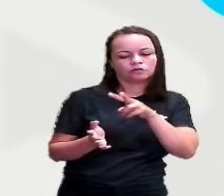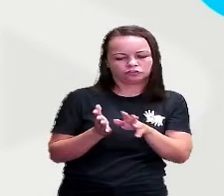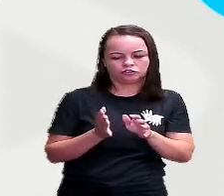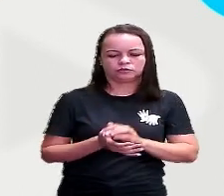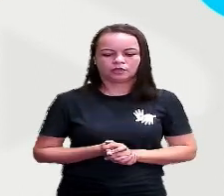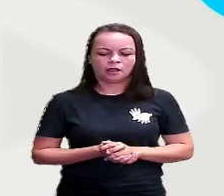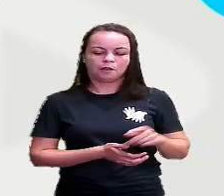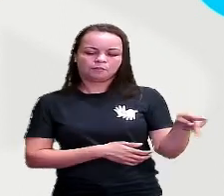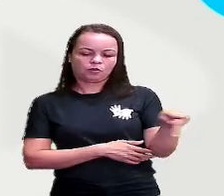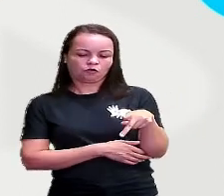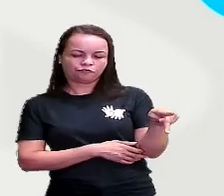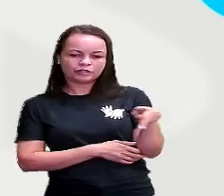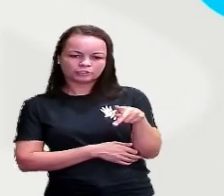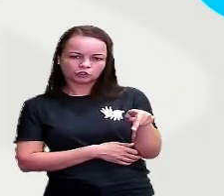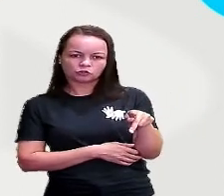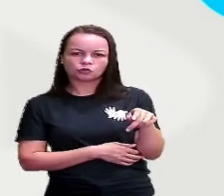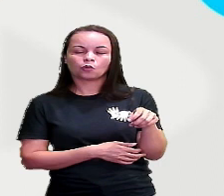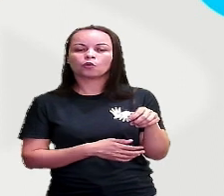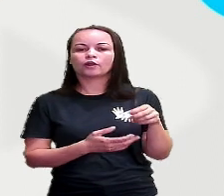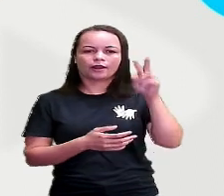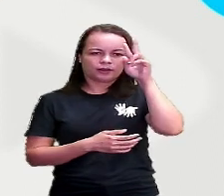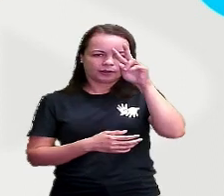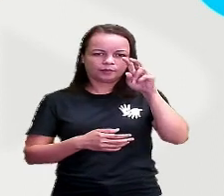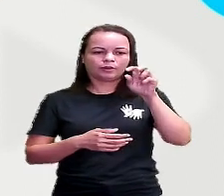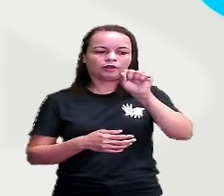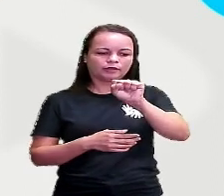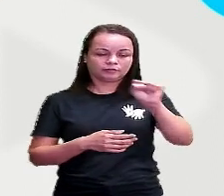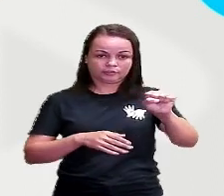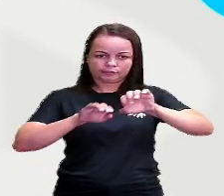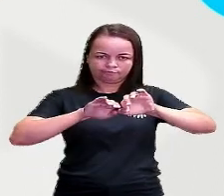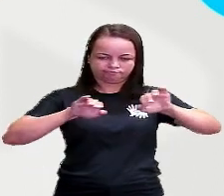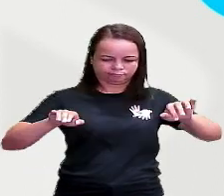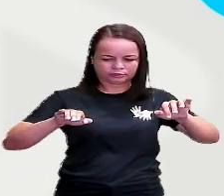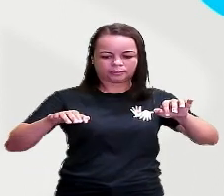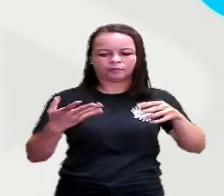pode ficar juntinho. E a tônica vai ser o so.